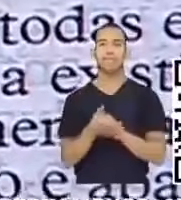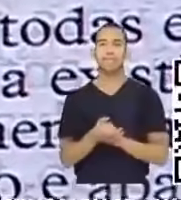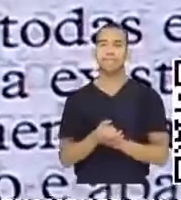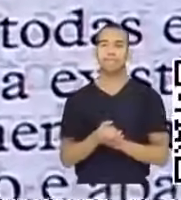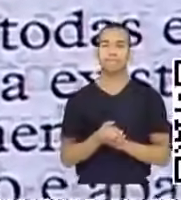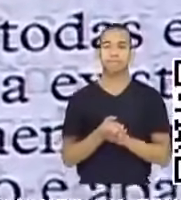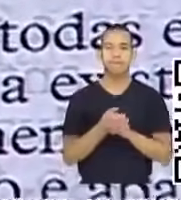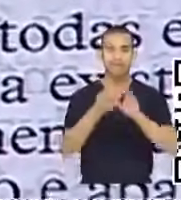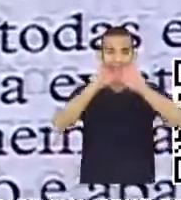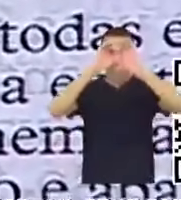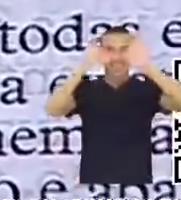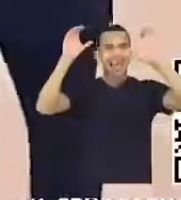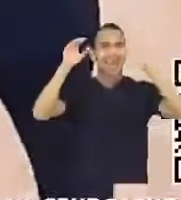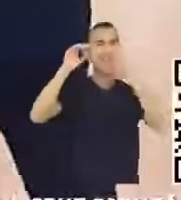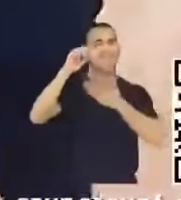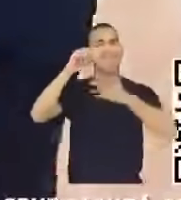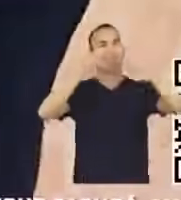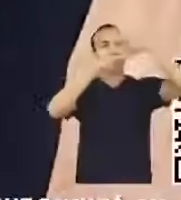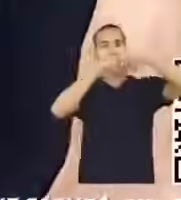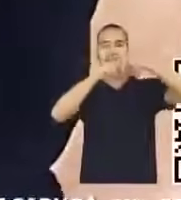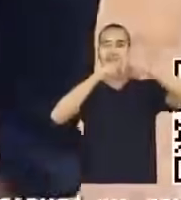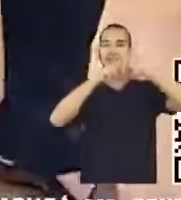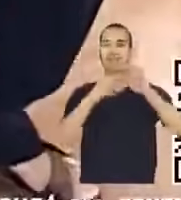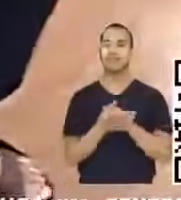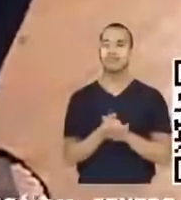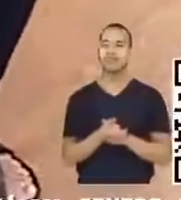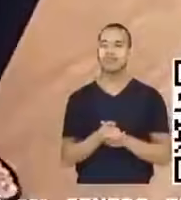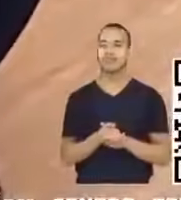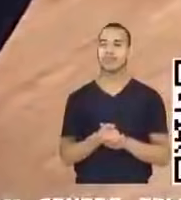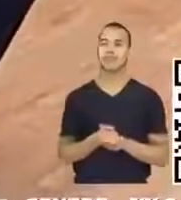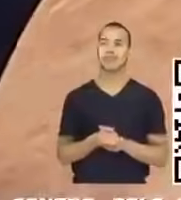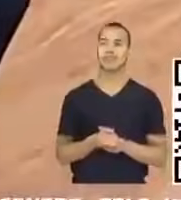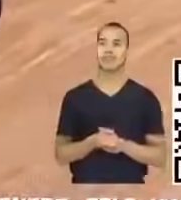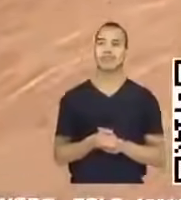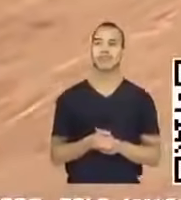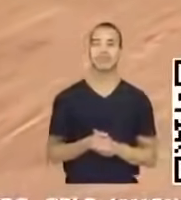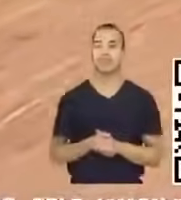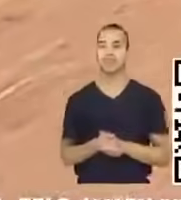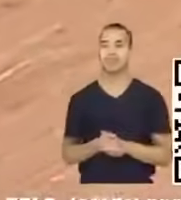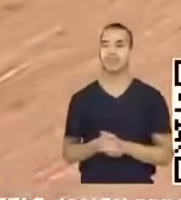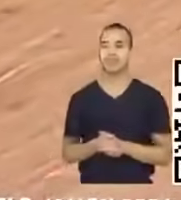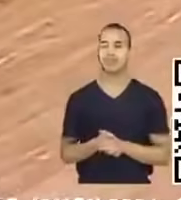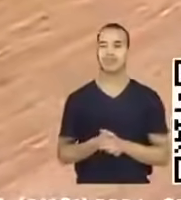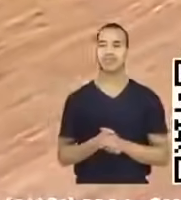o céu meu trono Alda Célia Obrigado tem que tá bom para mim tá ótimo aí